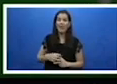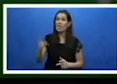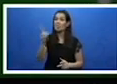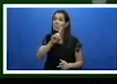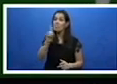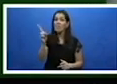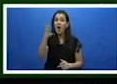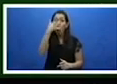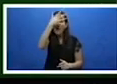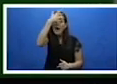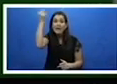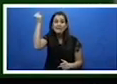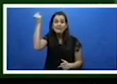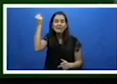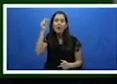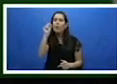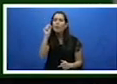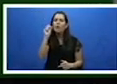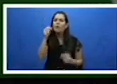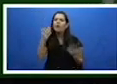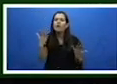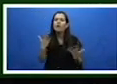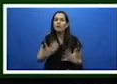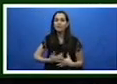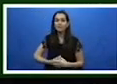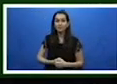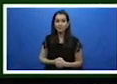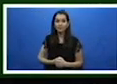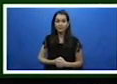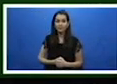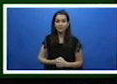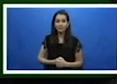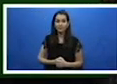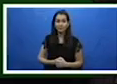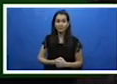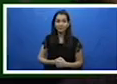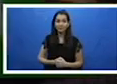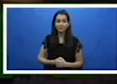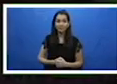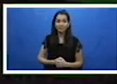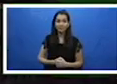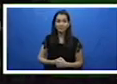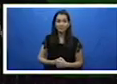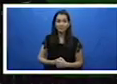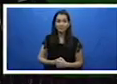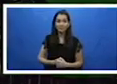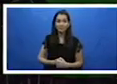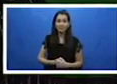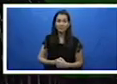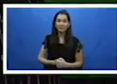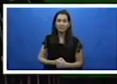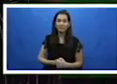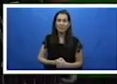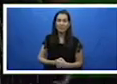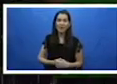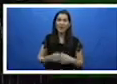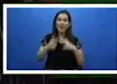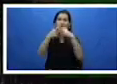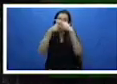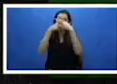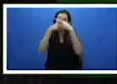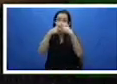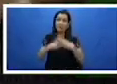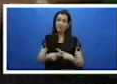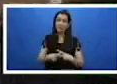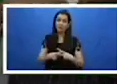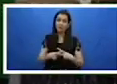Não se esqueça, o que nós não podemos esquecer? Isto, de rever